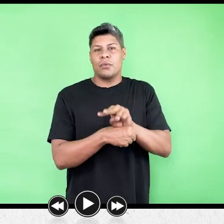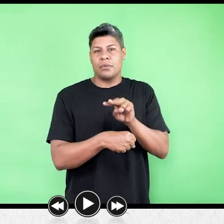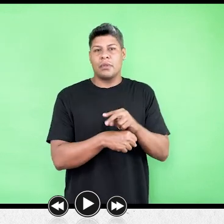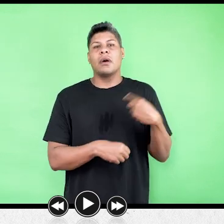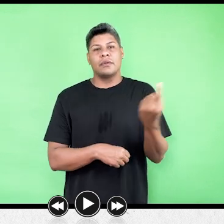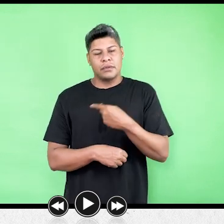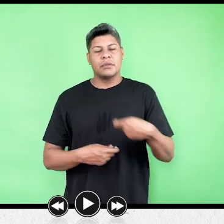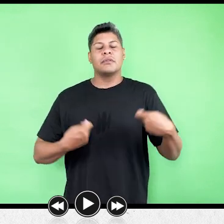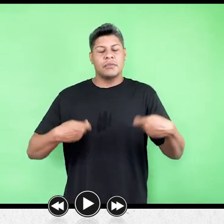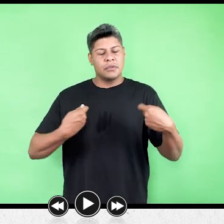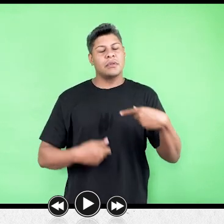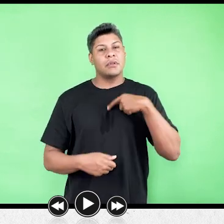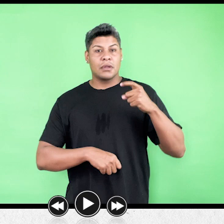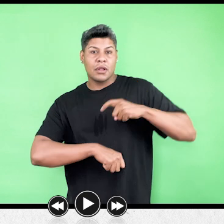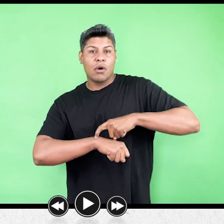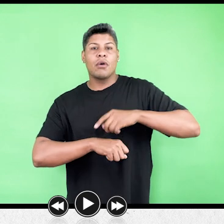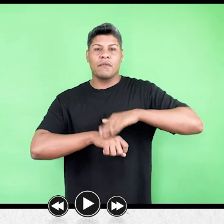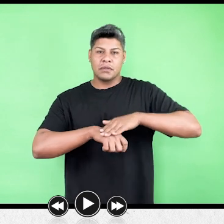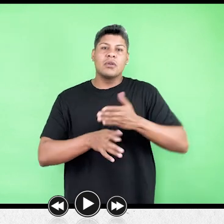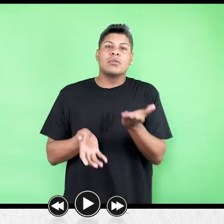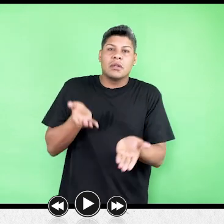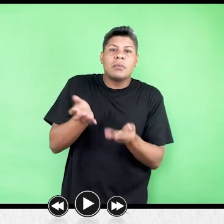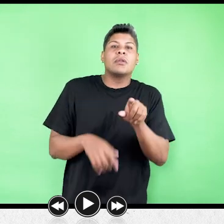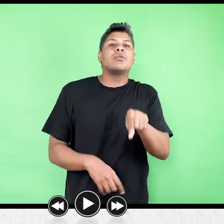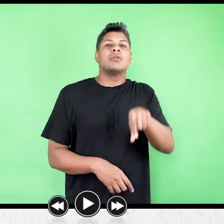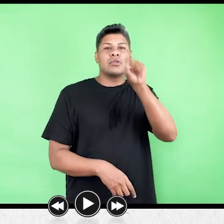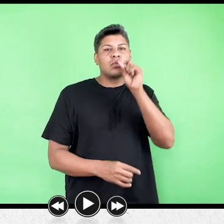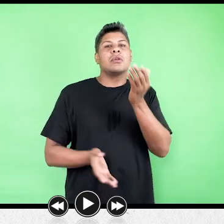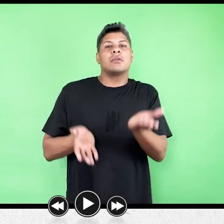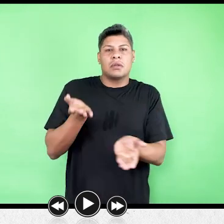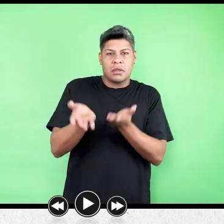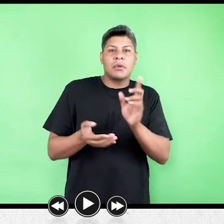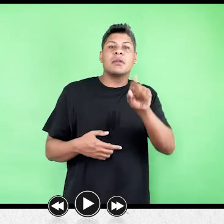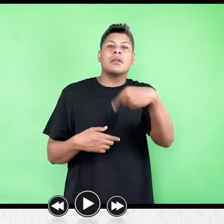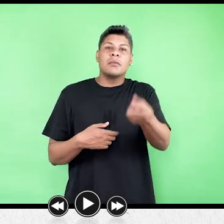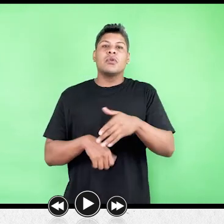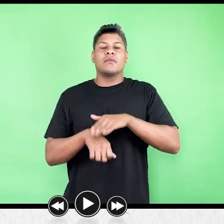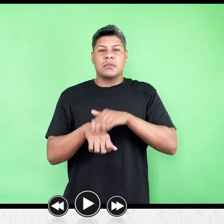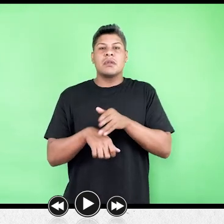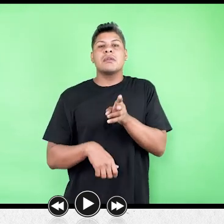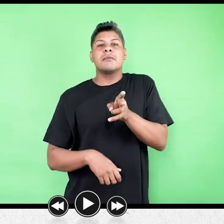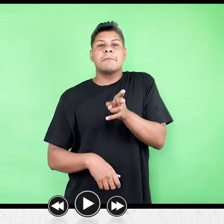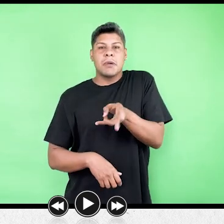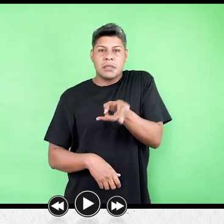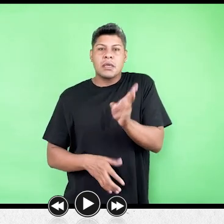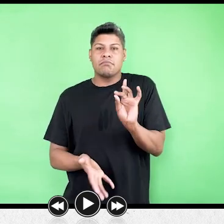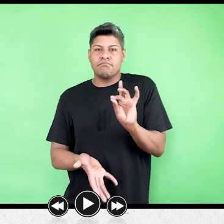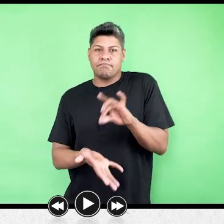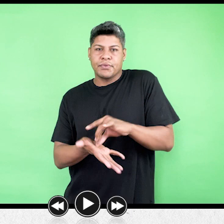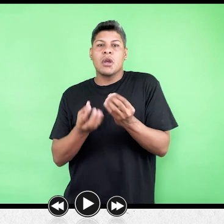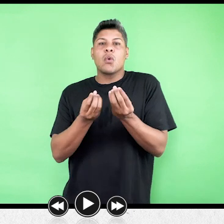ter na hora de aplicar um tratamento, de escolher um tratamento depois de operar e manter com